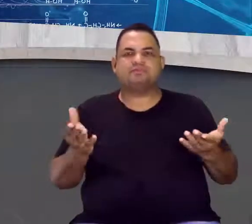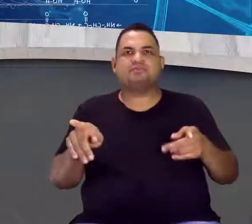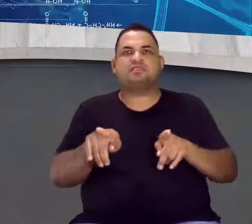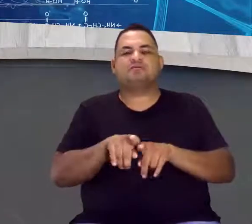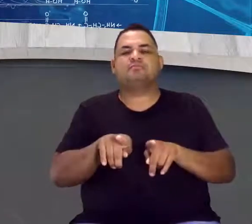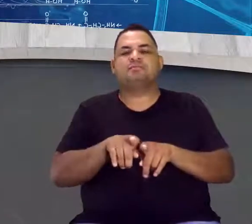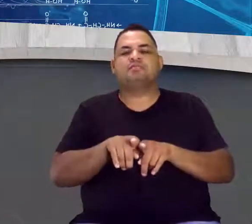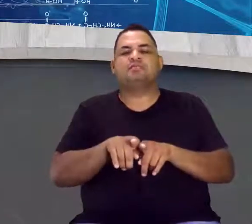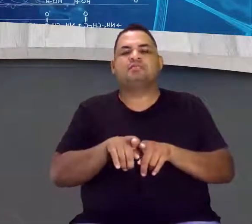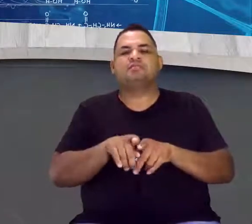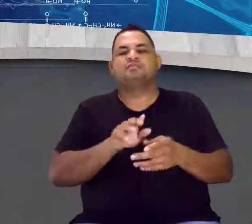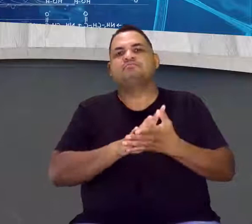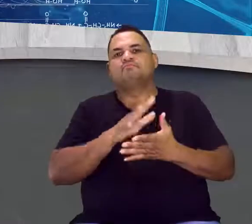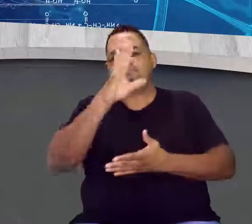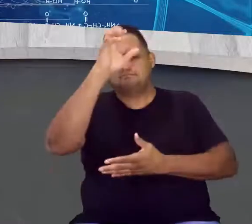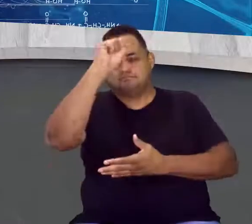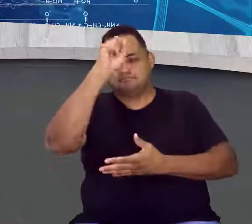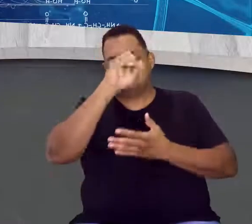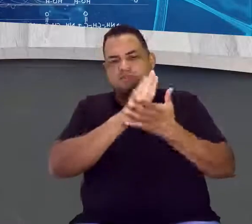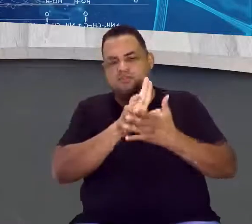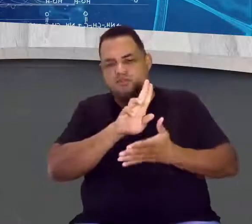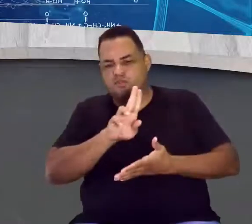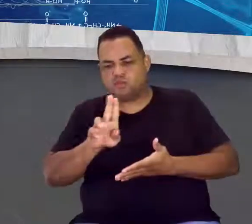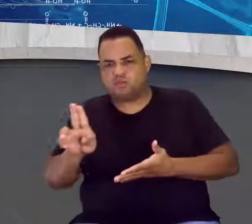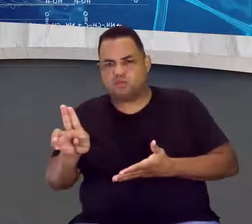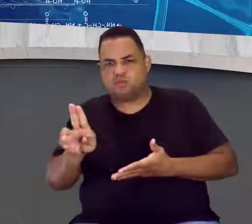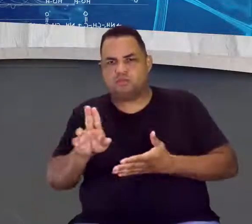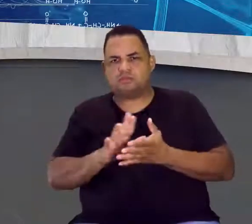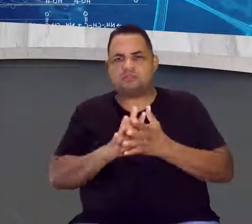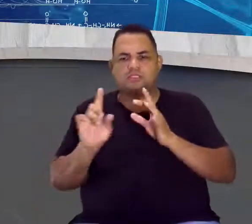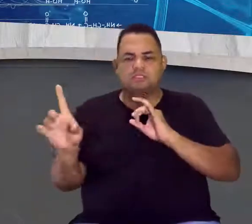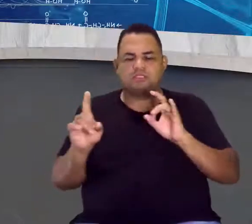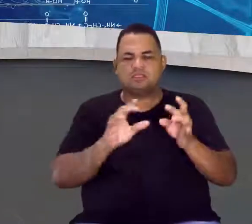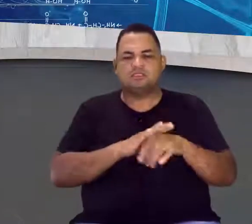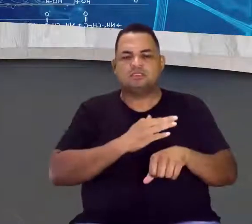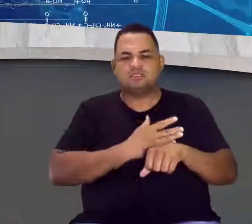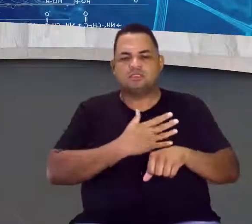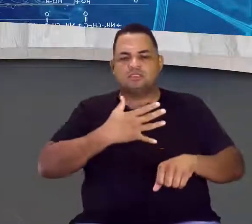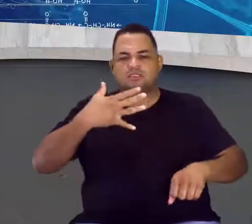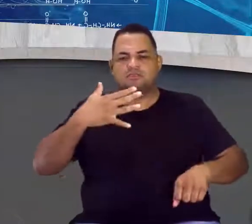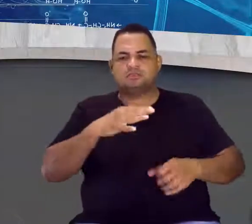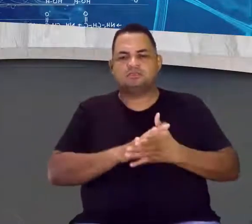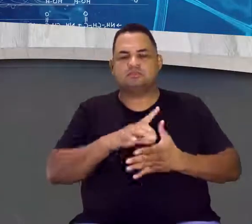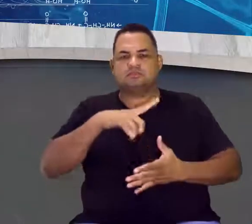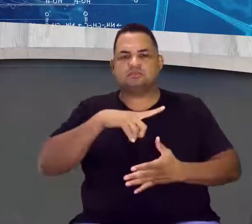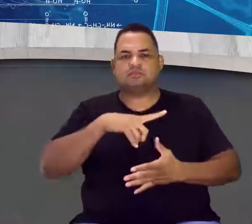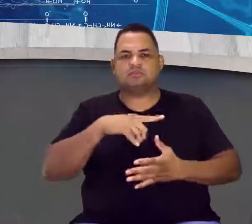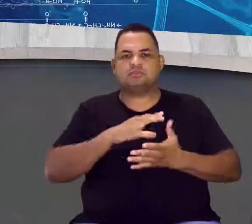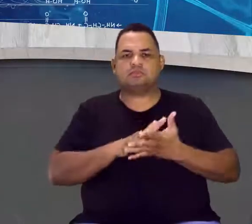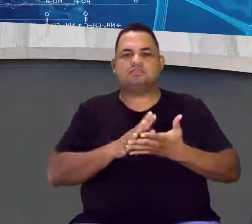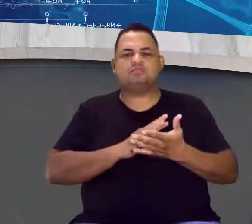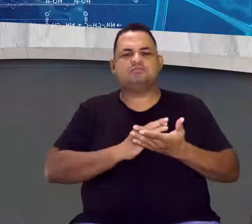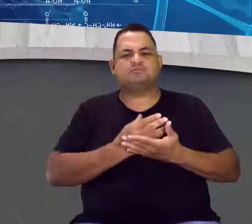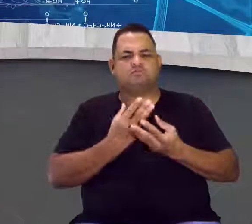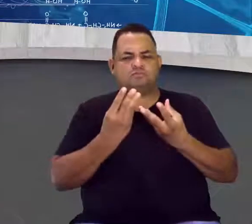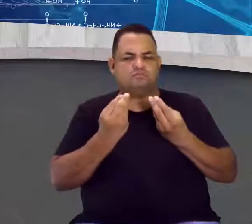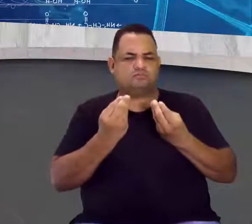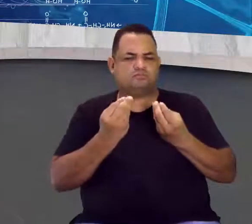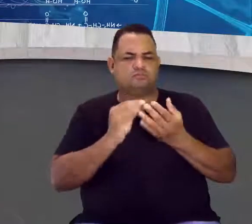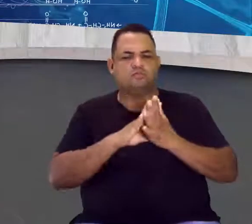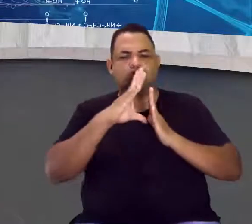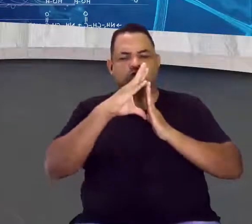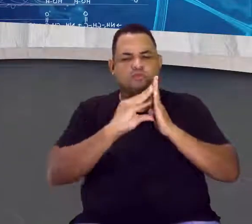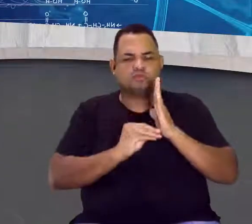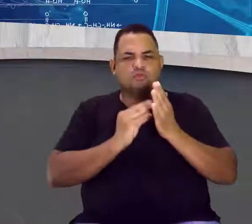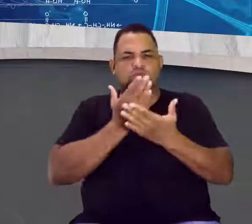dar nomes para esses ácidos. Então a gente tem bastante material para trabalhar na aula de